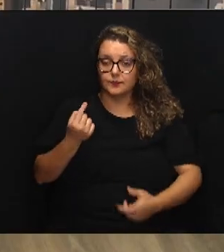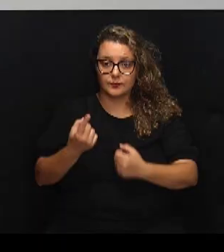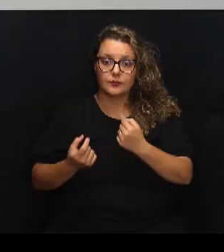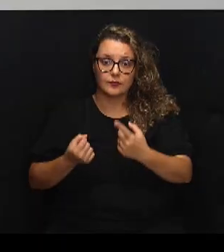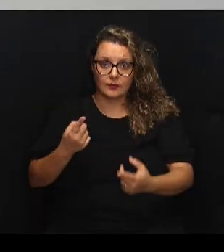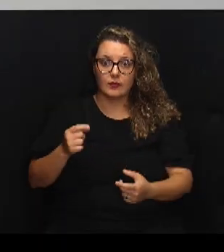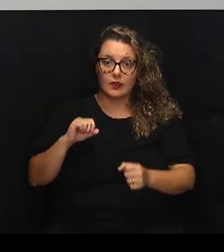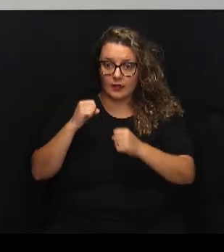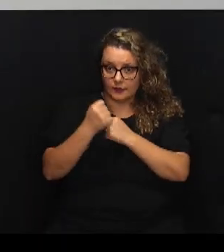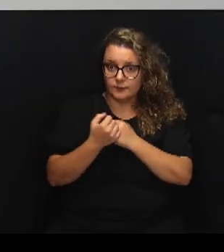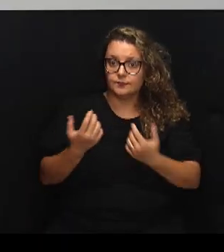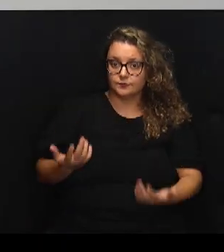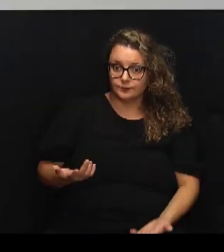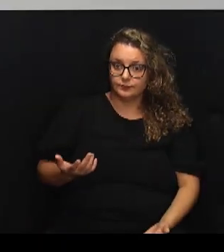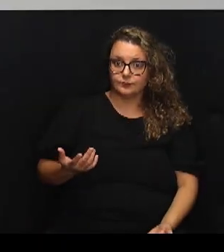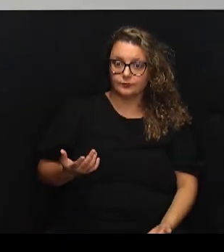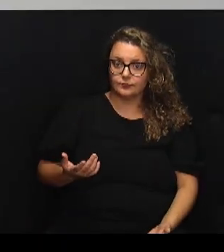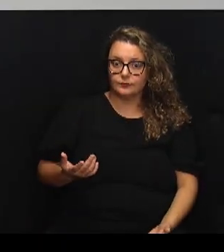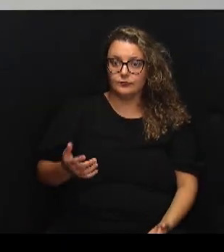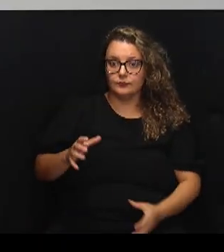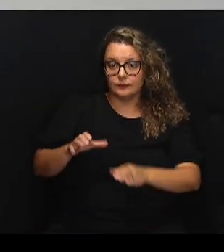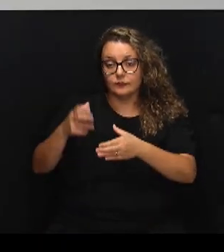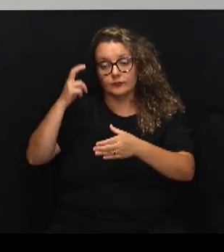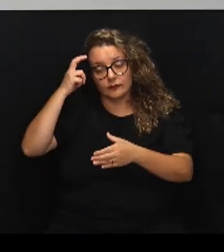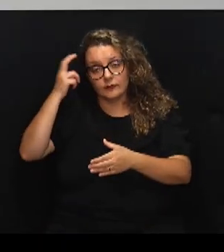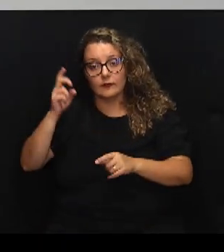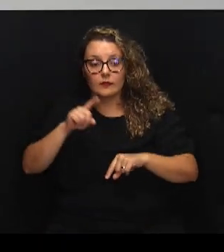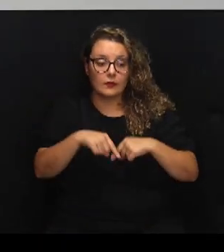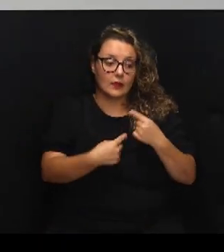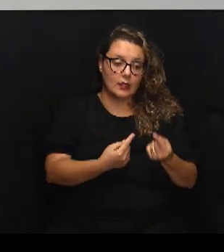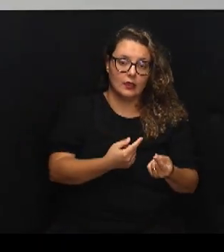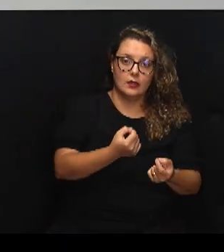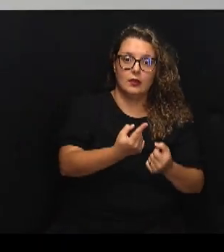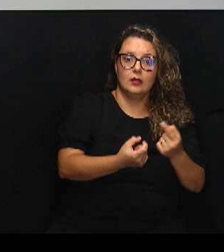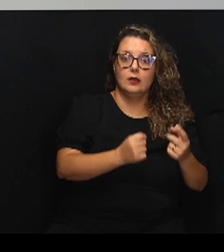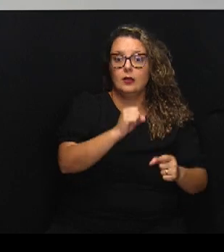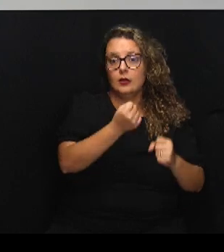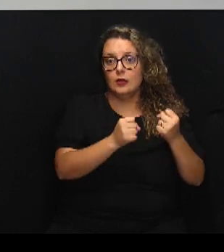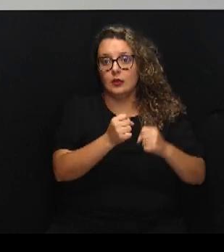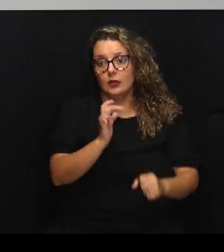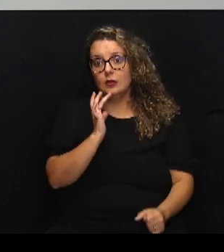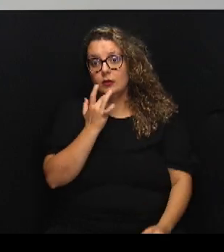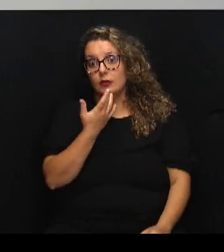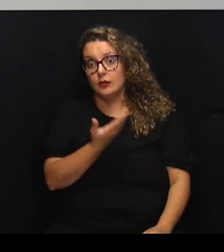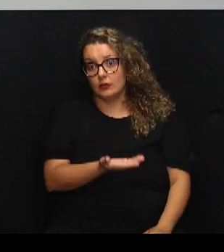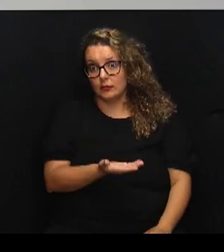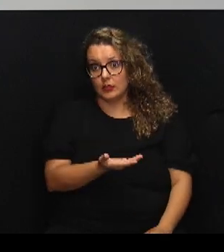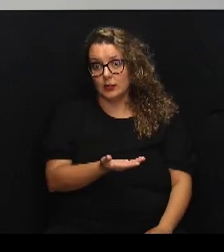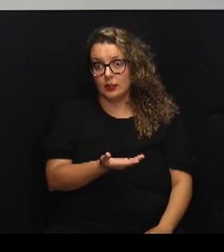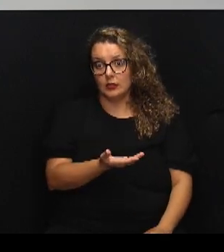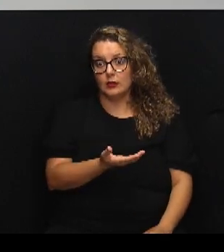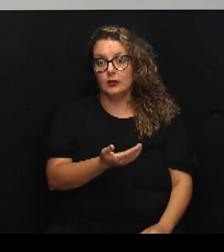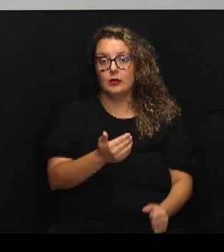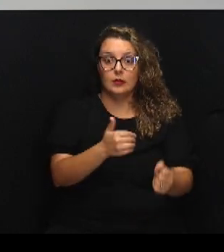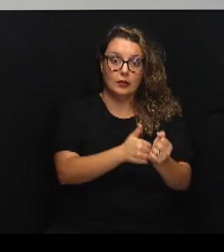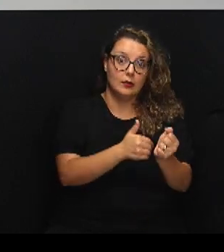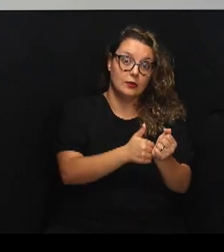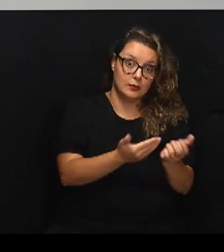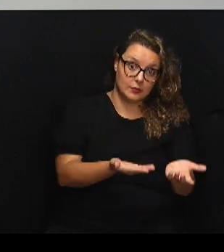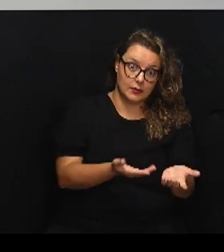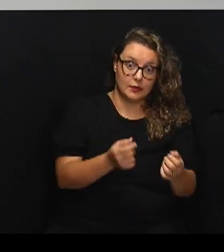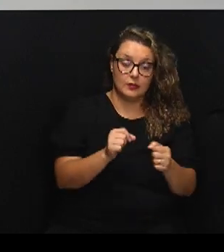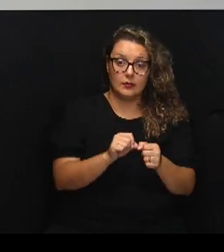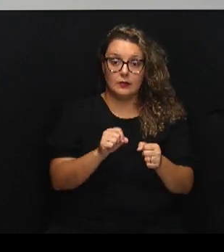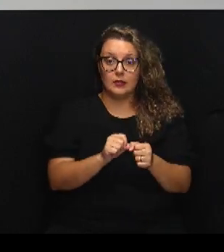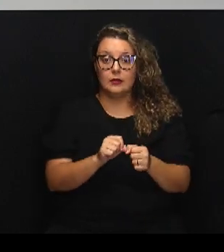Alguns a gente tem proteção da propriedade intelectual, outras, né, algumas indústrias preferem ficar